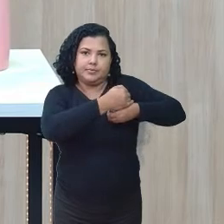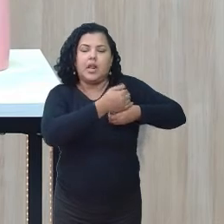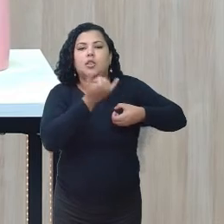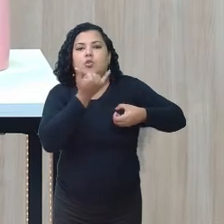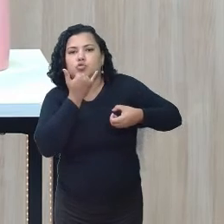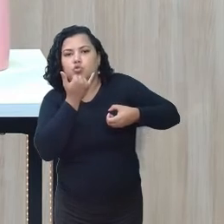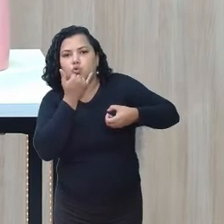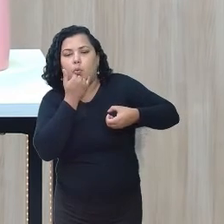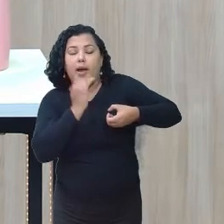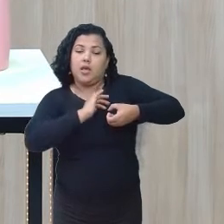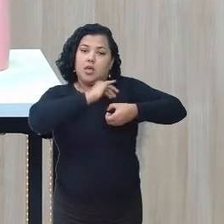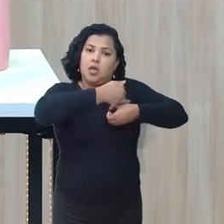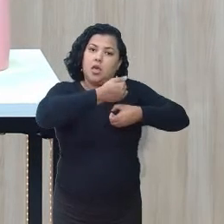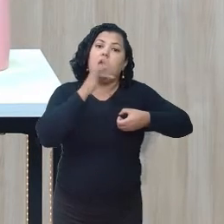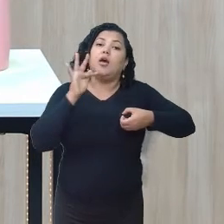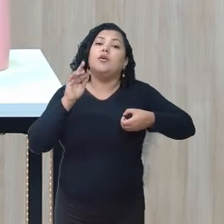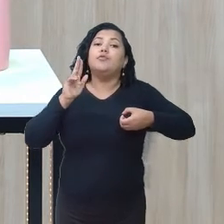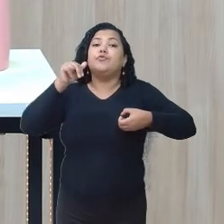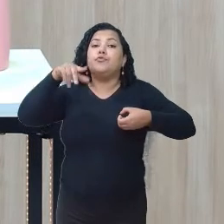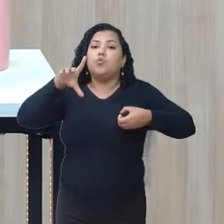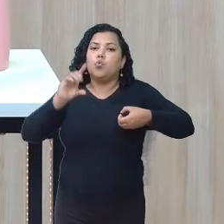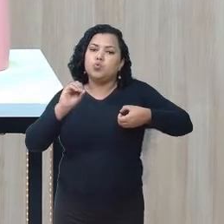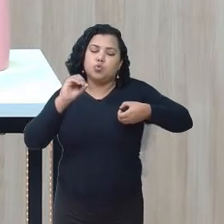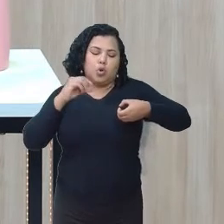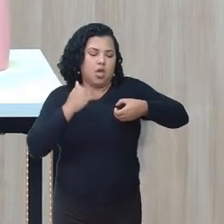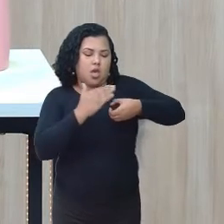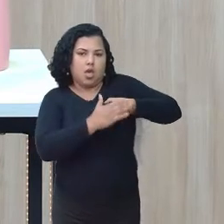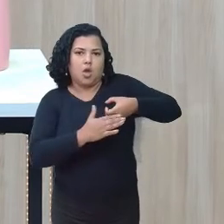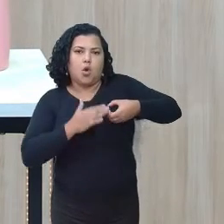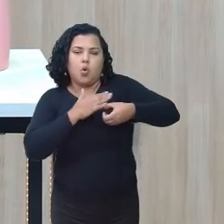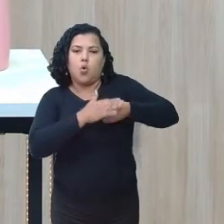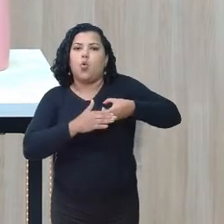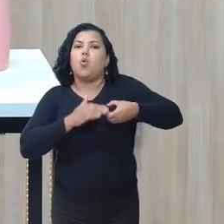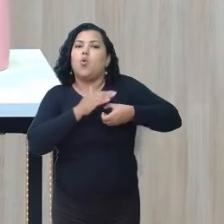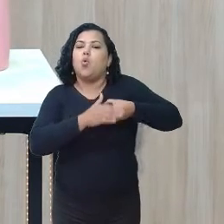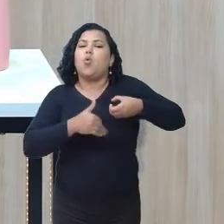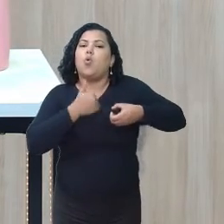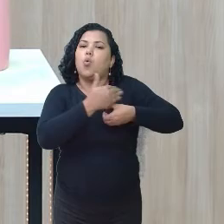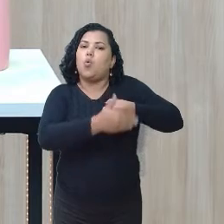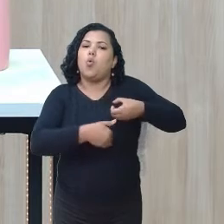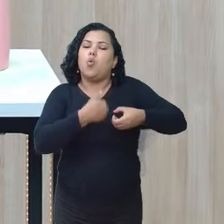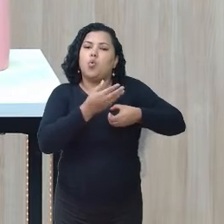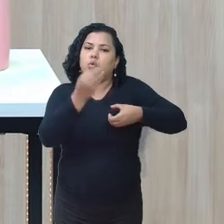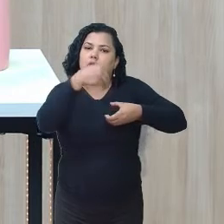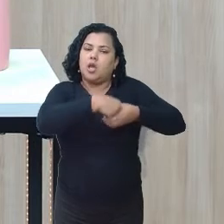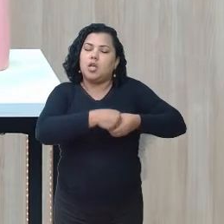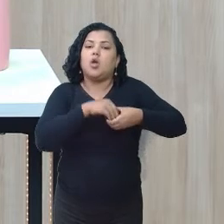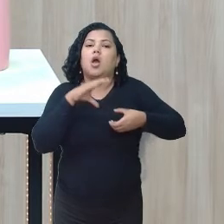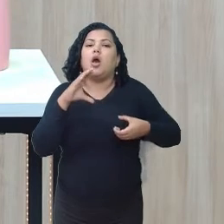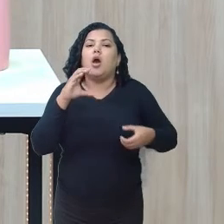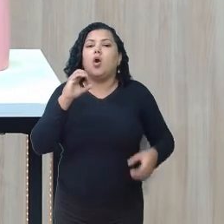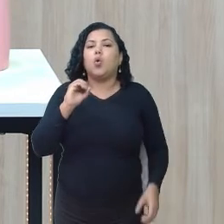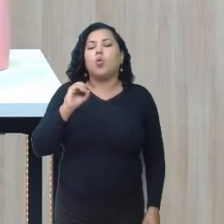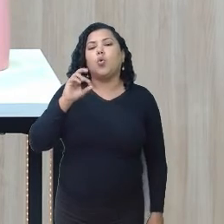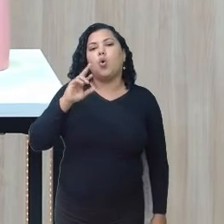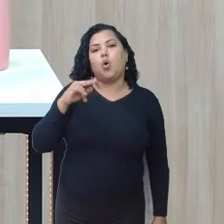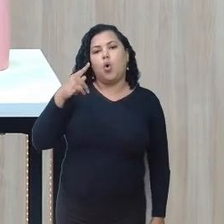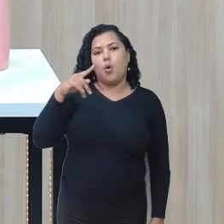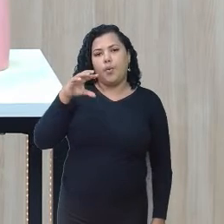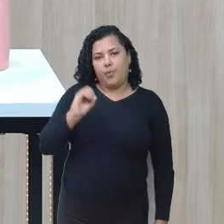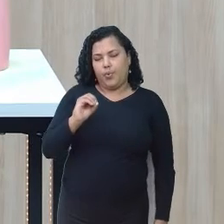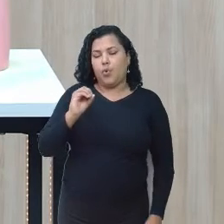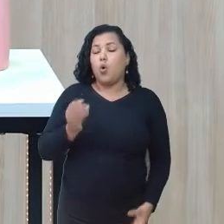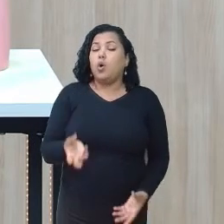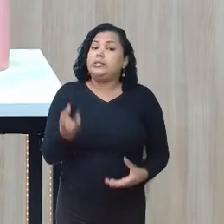superior é que é o fundo do útero. E o corpo do útero é aquela porção dilatada, ou seja, dentro do útero, onde vai